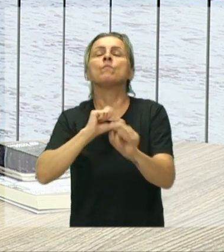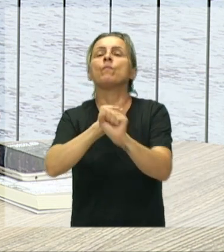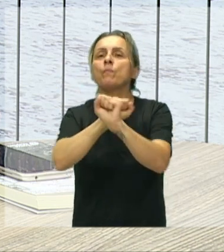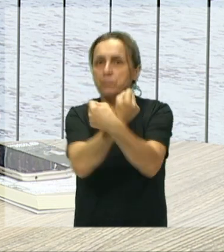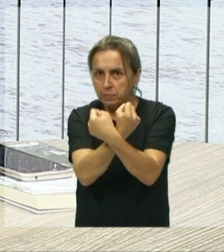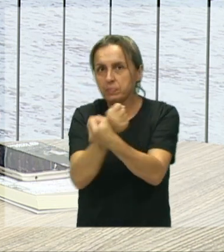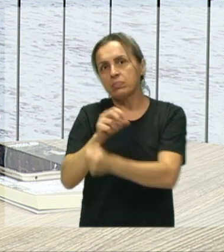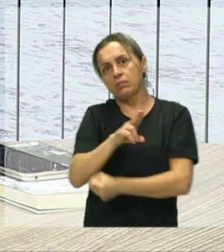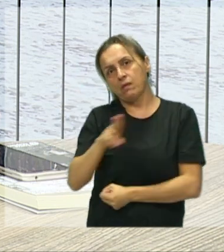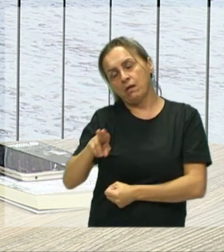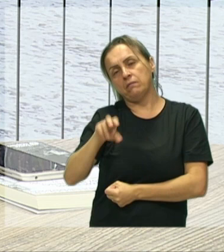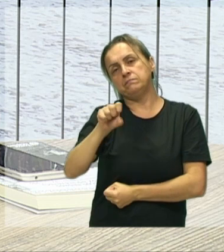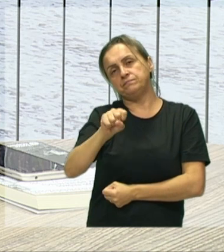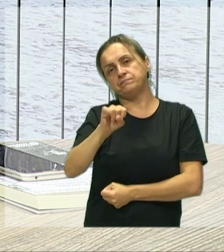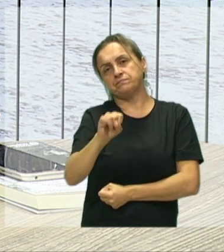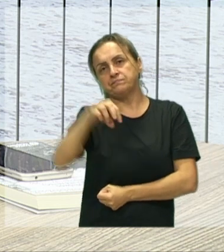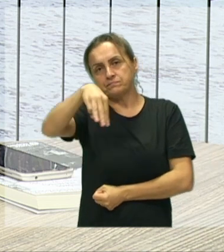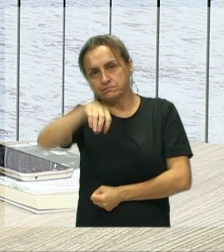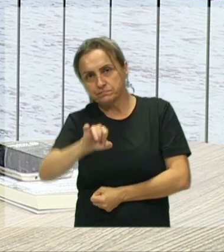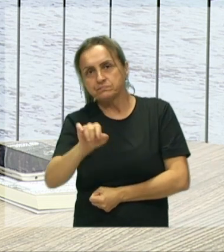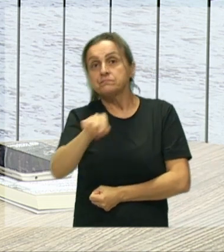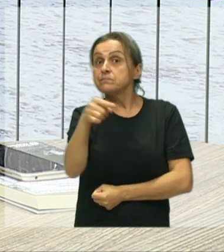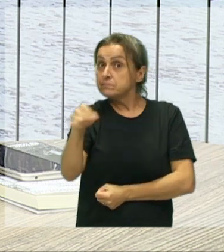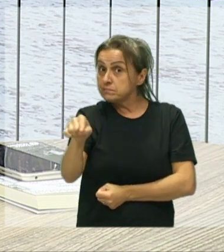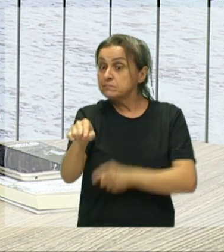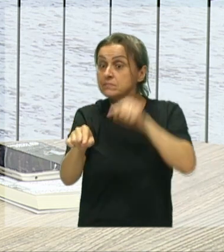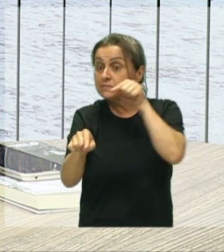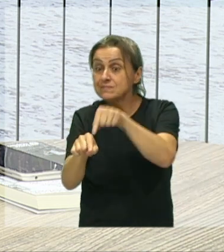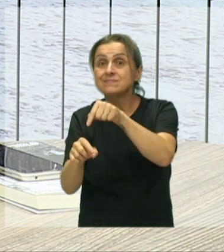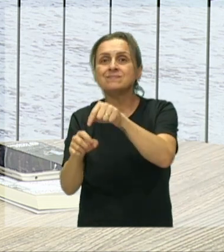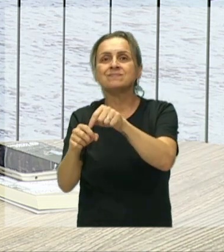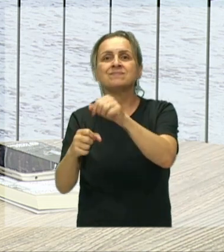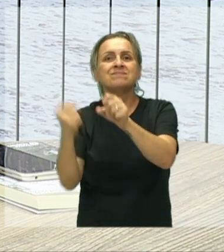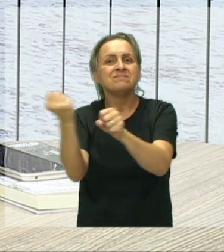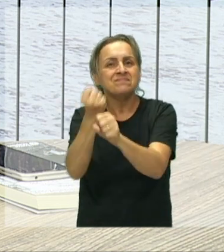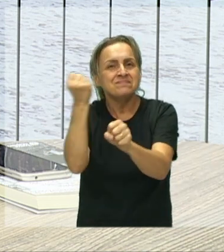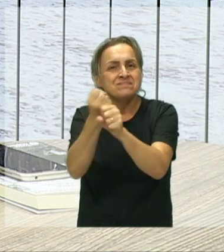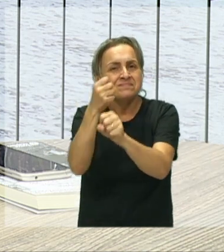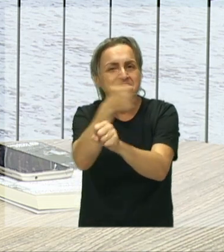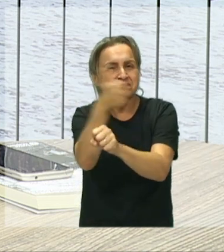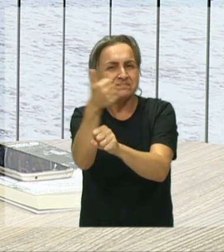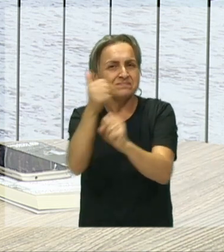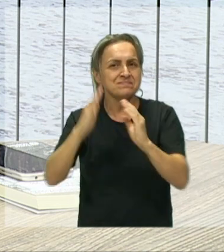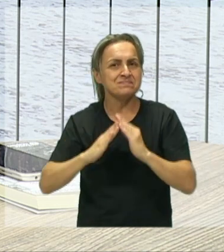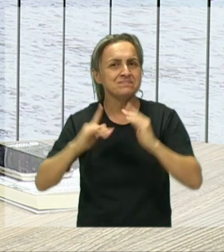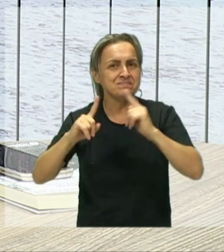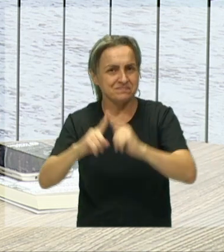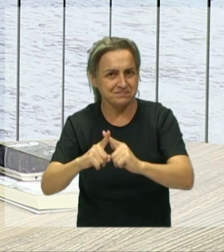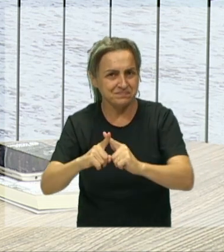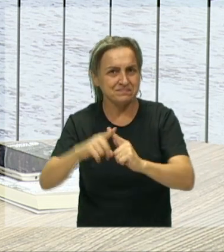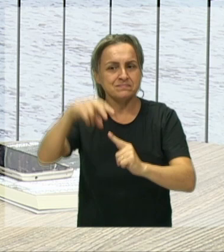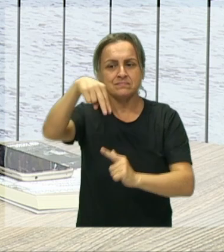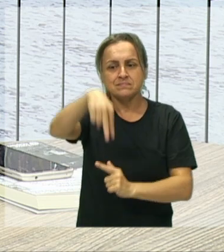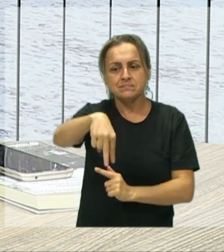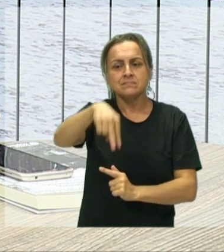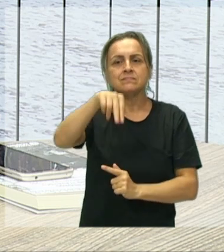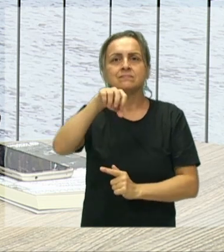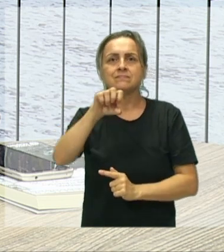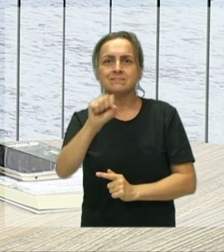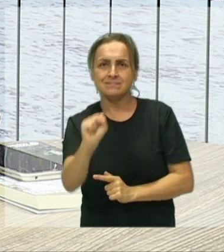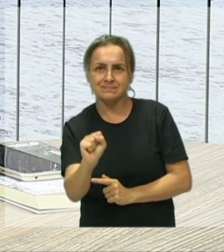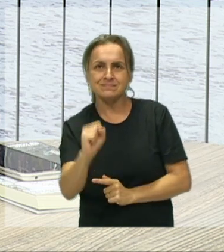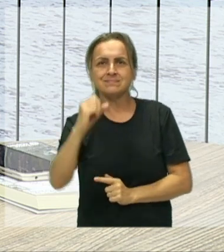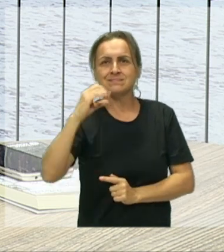foi esse escravizado que construiu a primeira igreja Nossa Senhora da Conceição, que é aqui conhecido